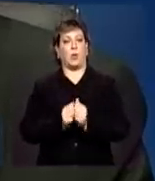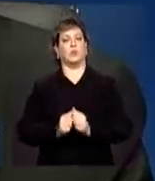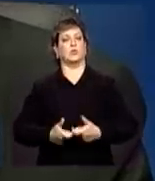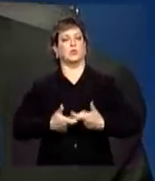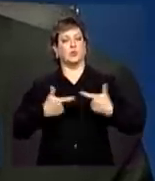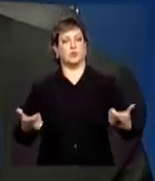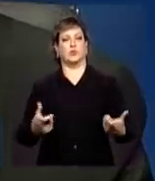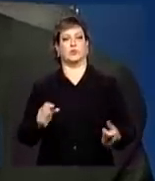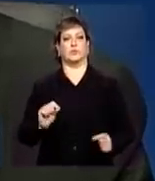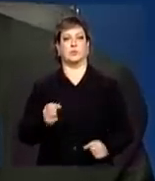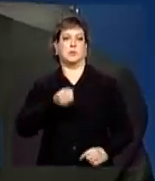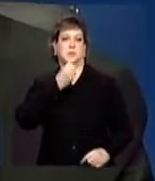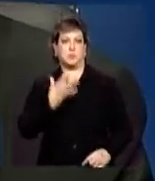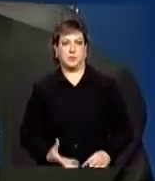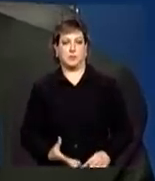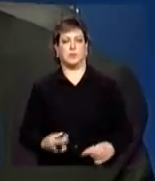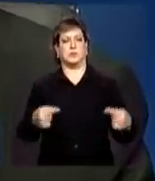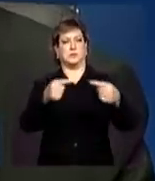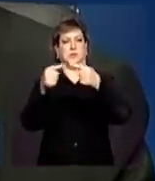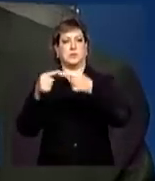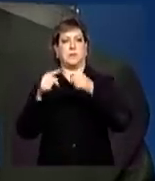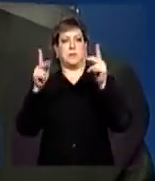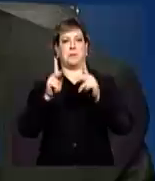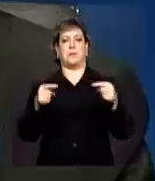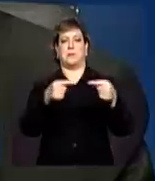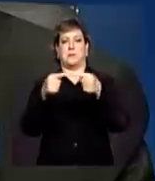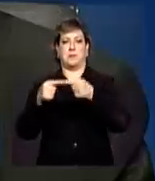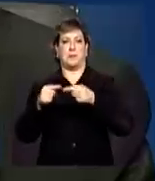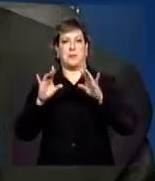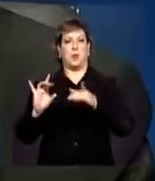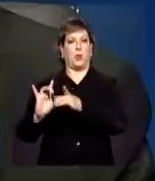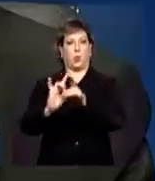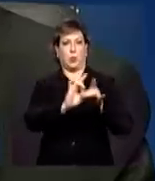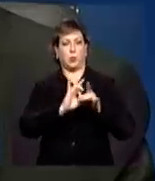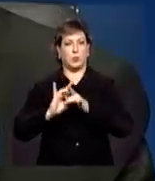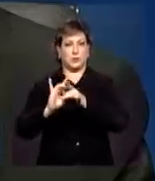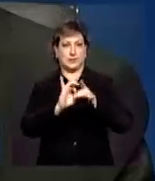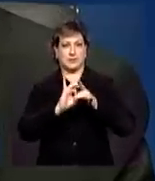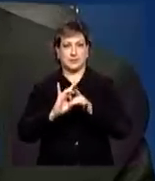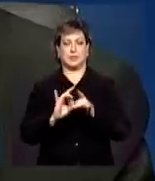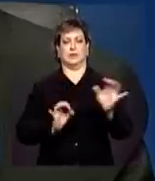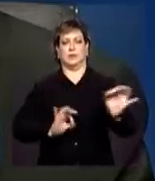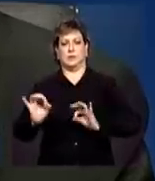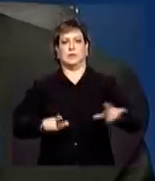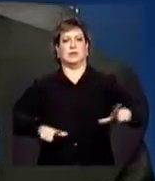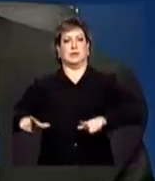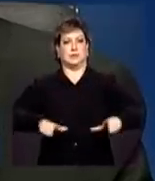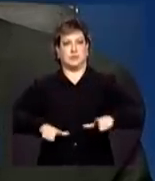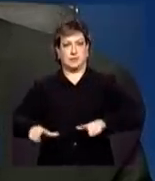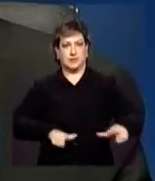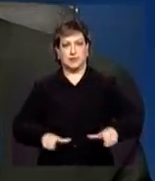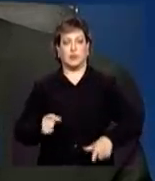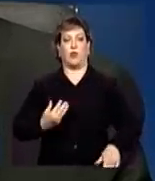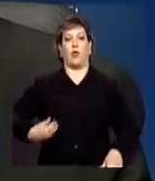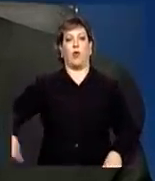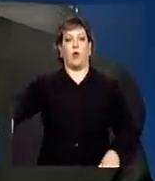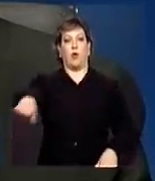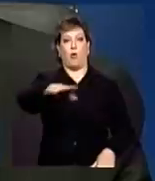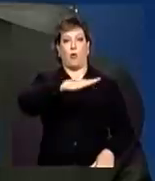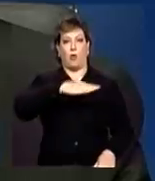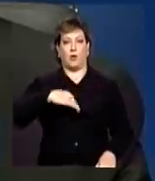êxito, em harmonia, em unidade e administrando as